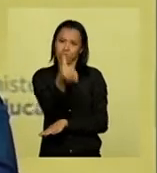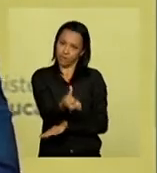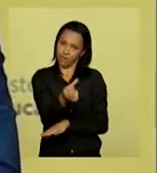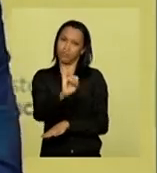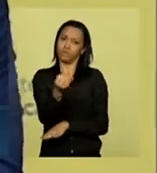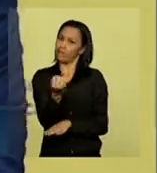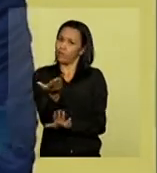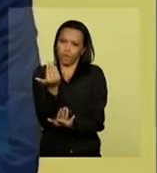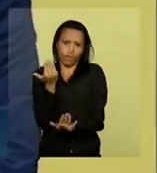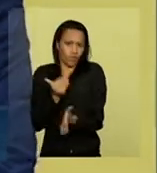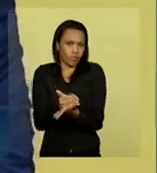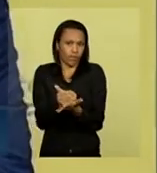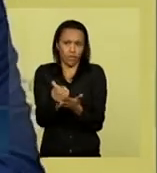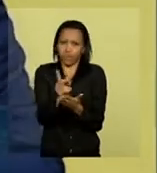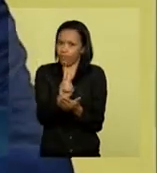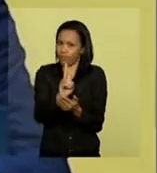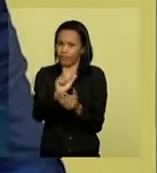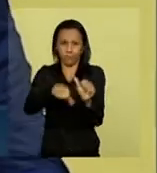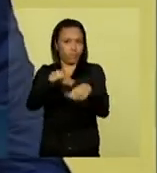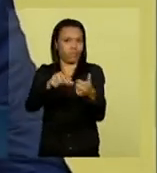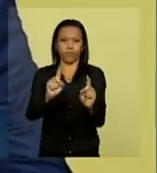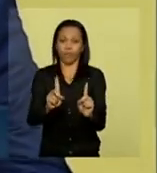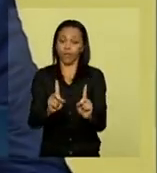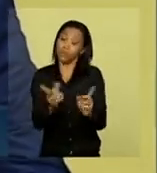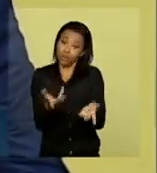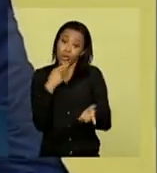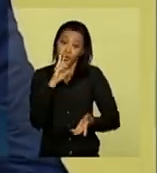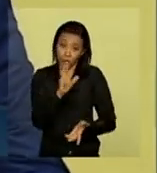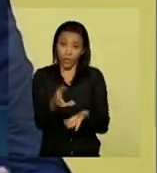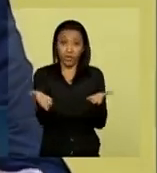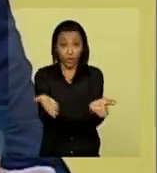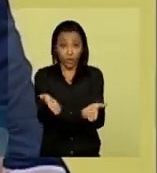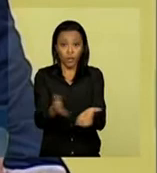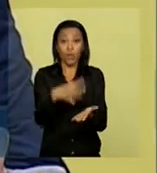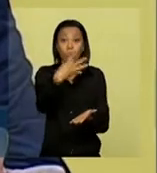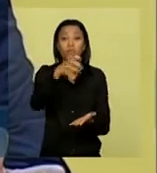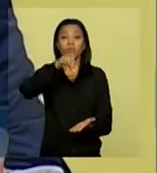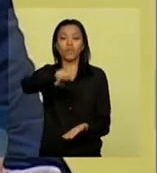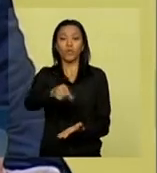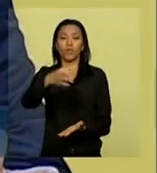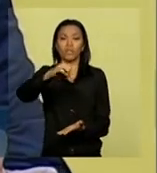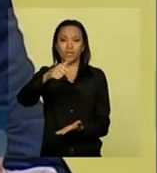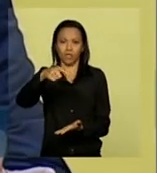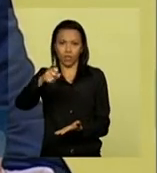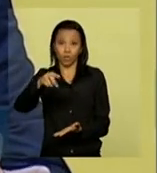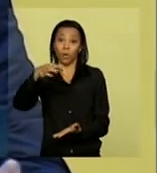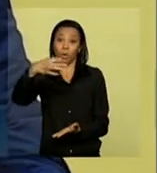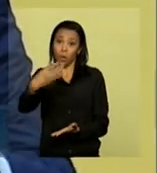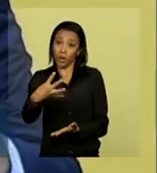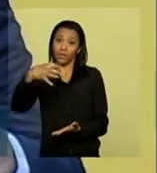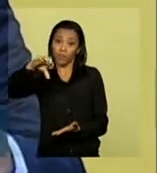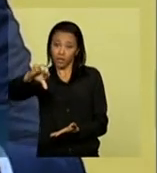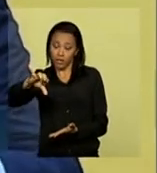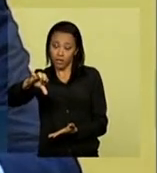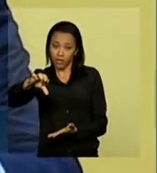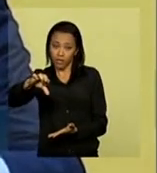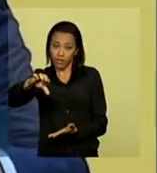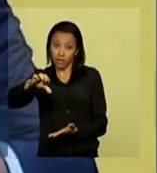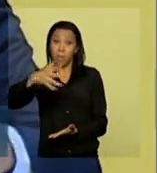tava desde o início do processo nunca foi alterado e o resultado é este o 4968000 449